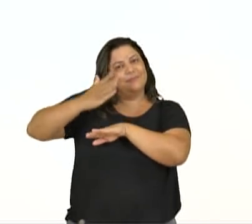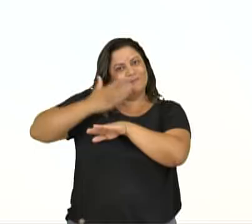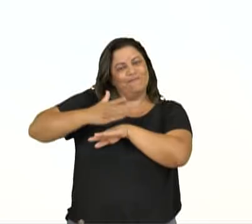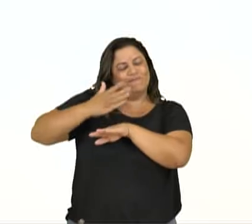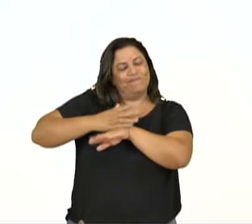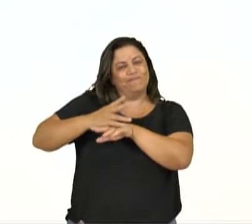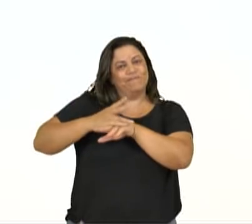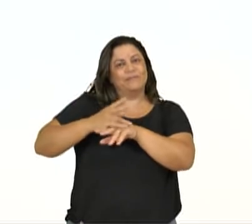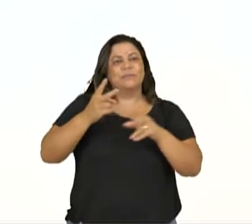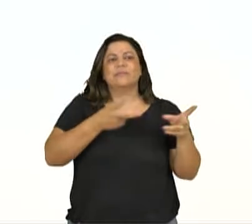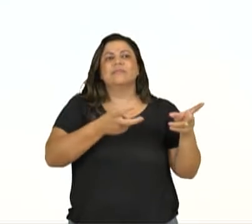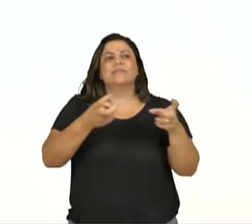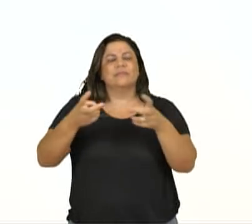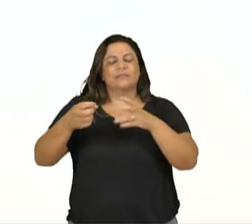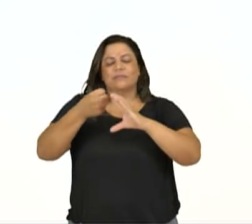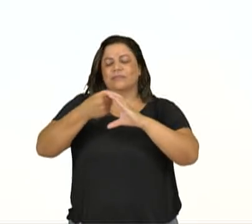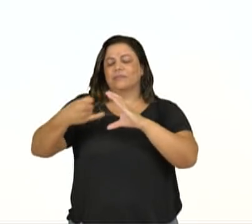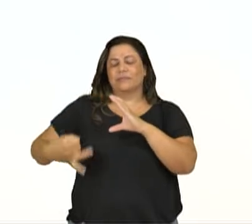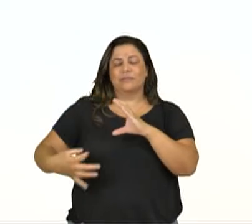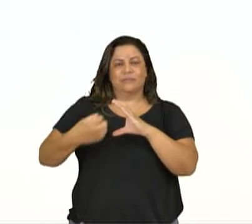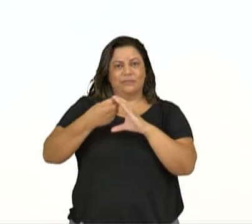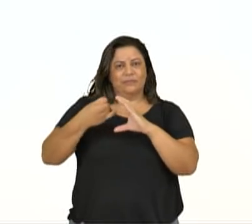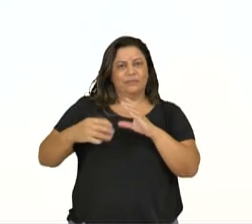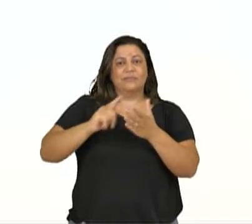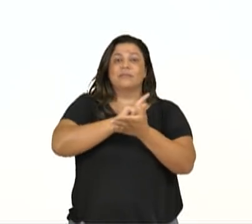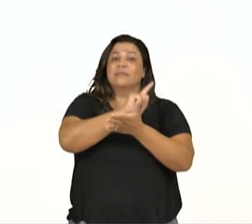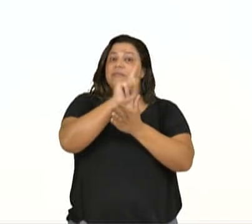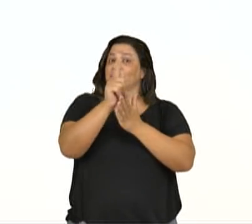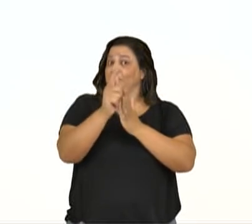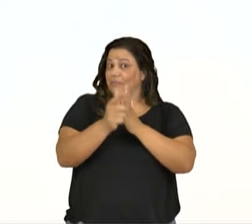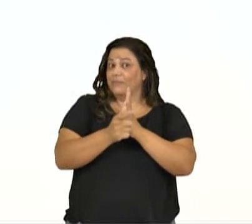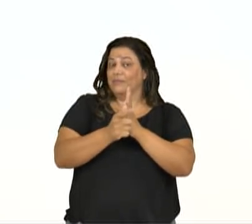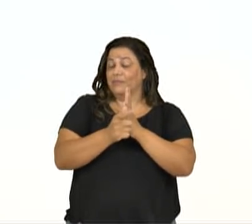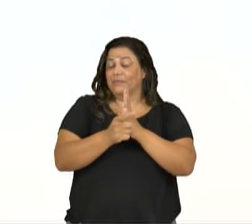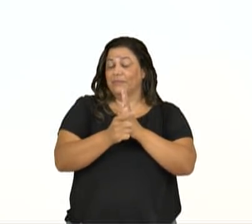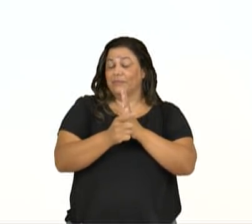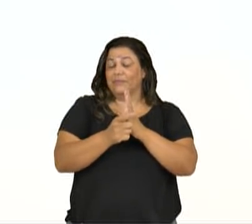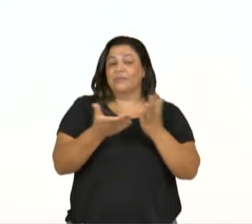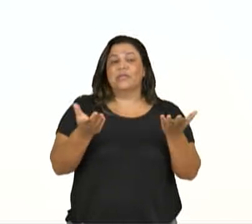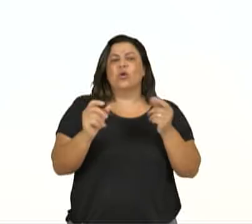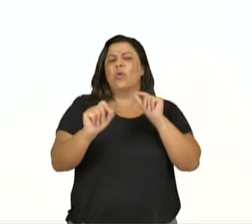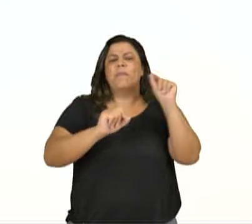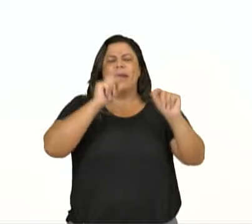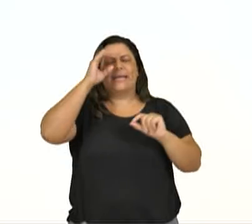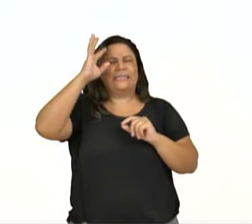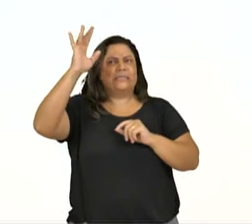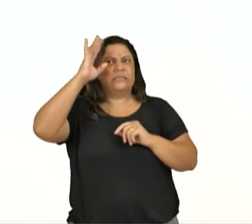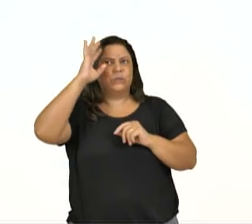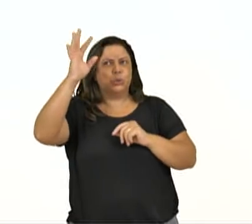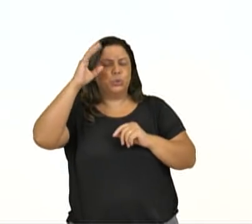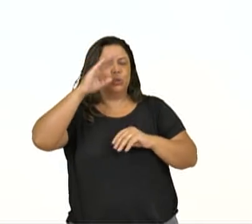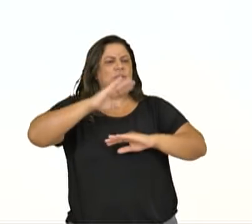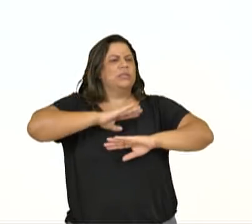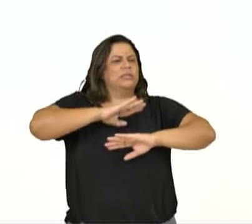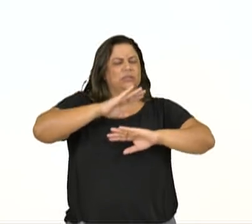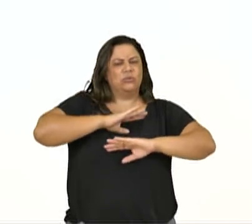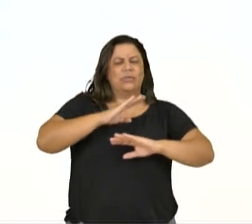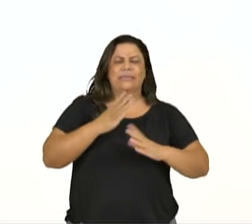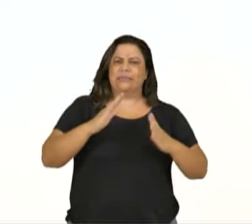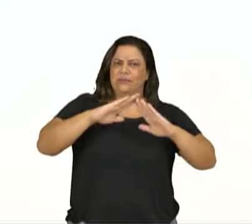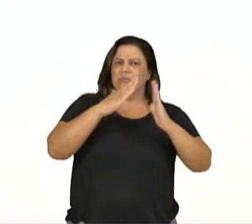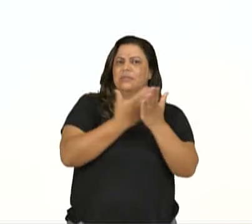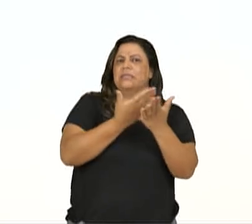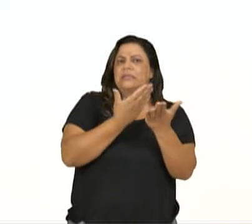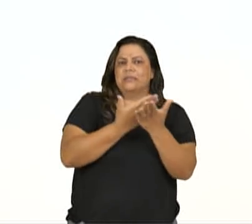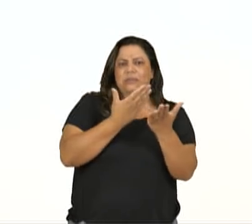Reveja o que caracteriza o gênero textual charge. Imagine uma situação do cotidiano escolar,